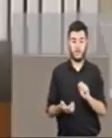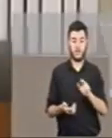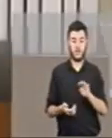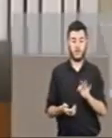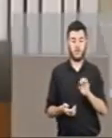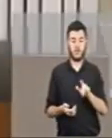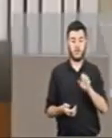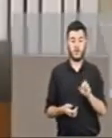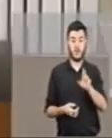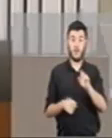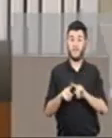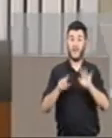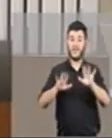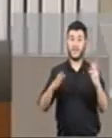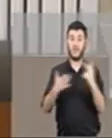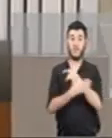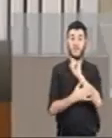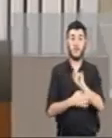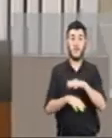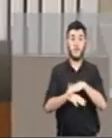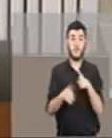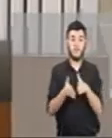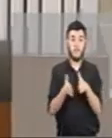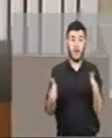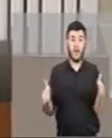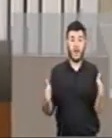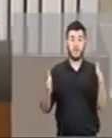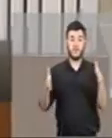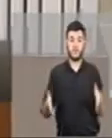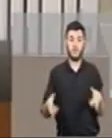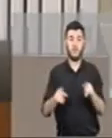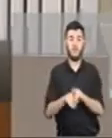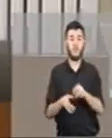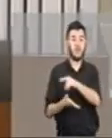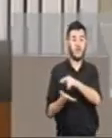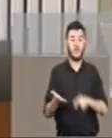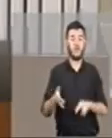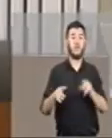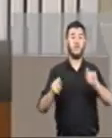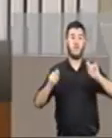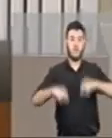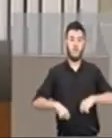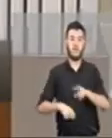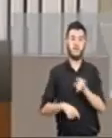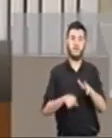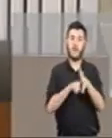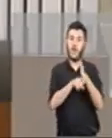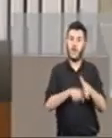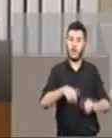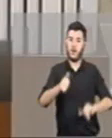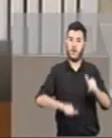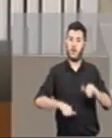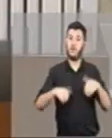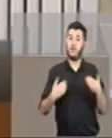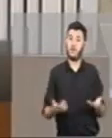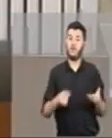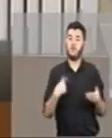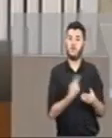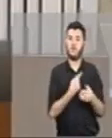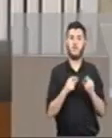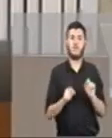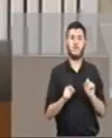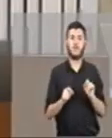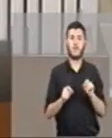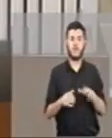caso de espelhamento e de prazo, o relator é o competente a analisar. Portanto, a questão colocada da tribuna, penso,